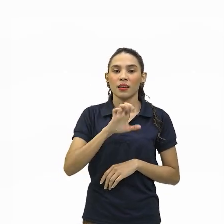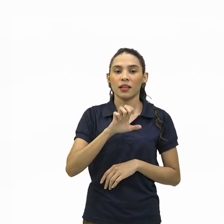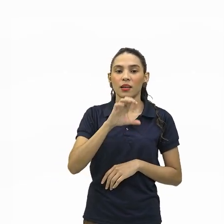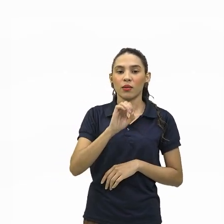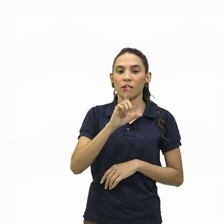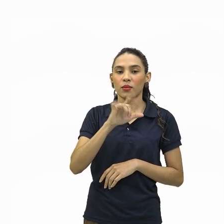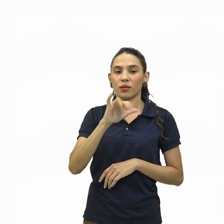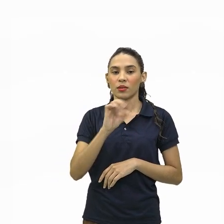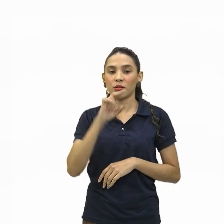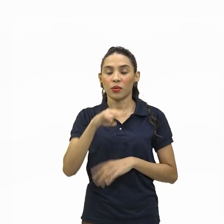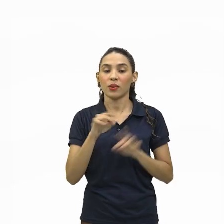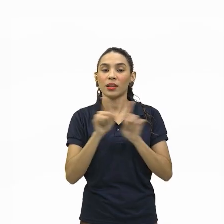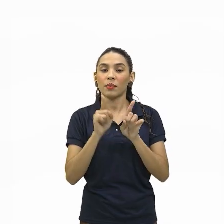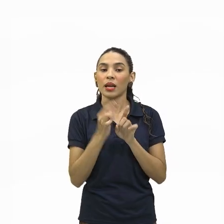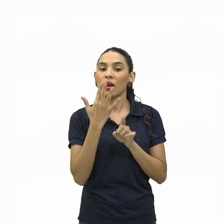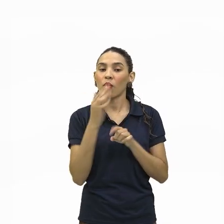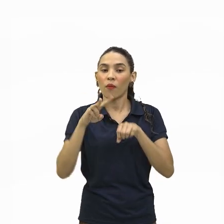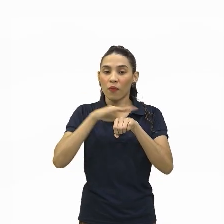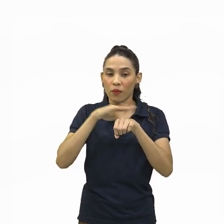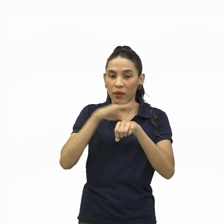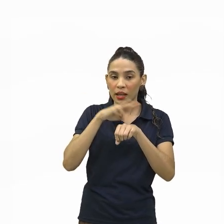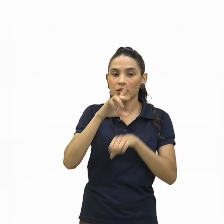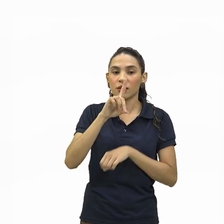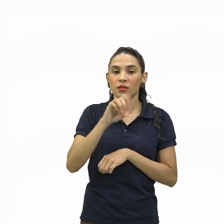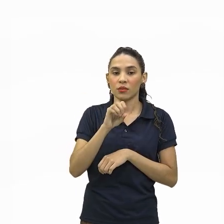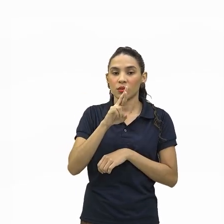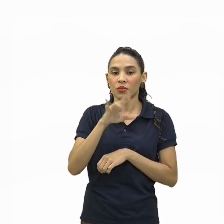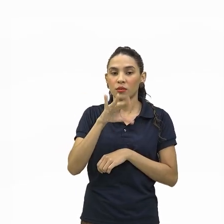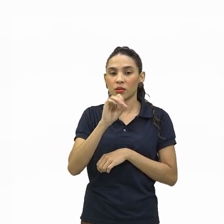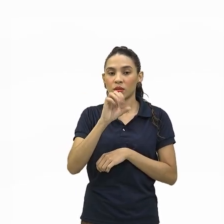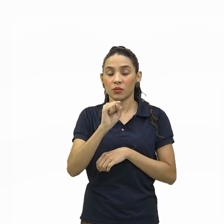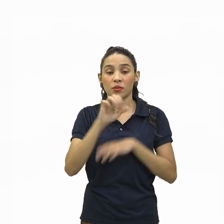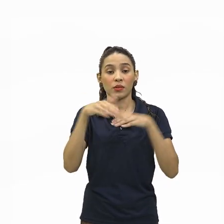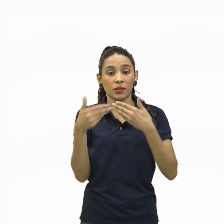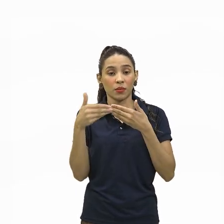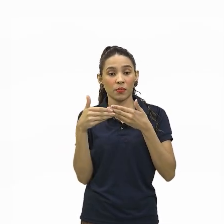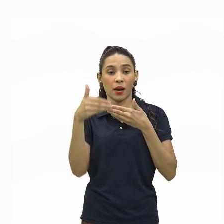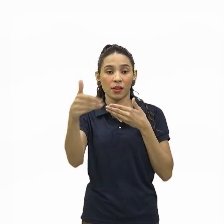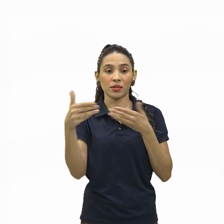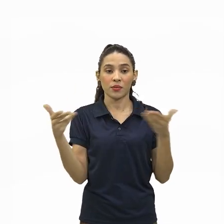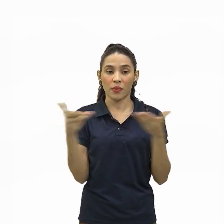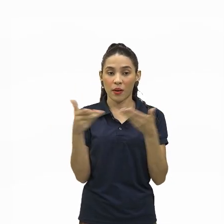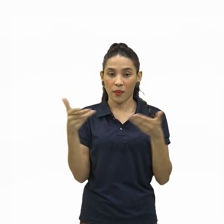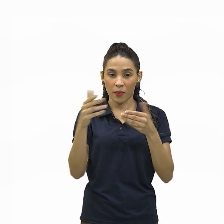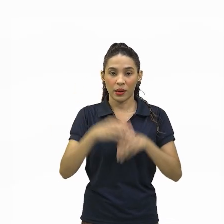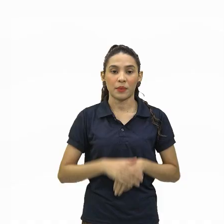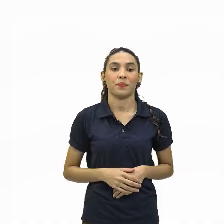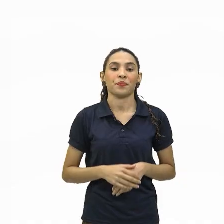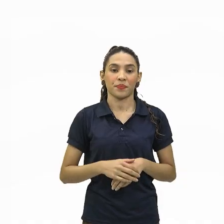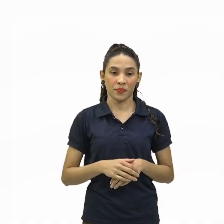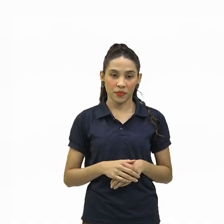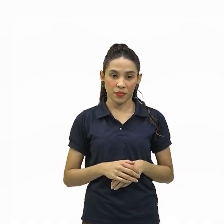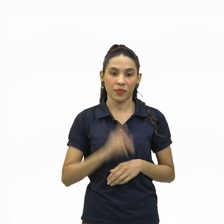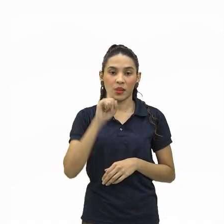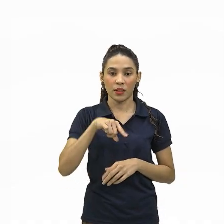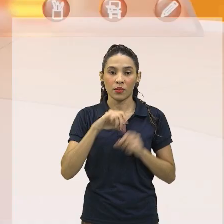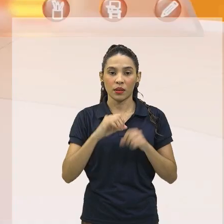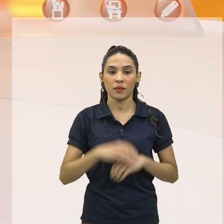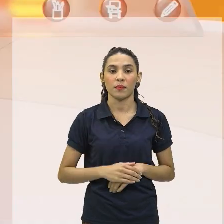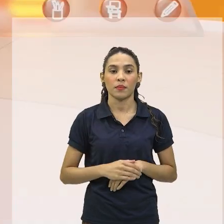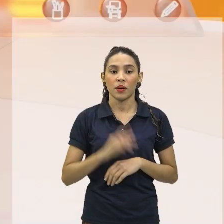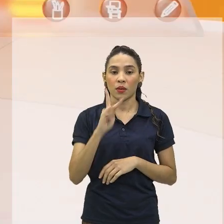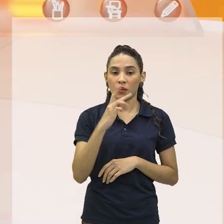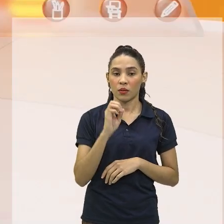justamente a movimentação dos dórios. Bom, partindo agora desse momento inicial, que é o